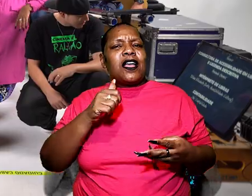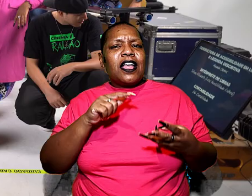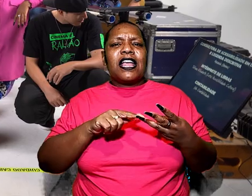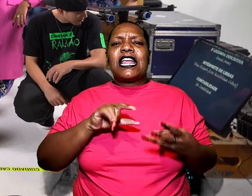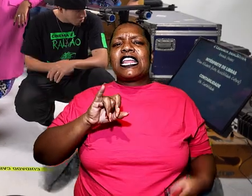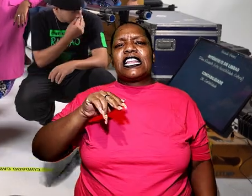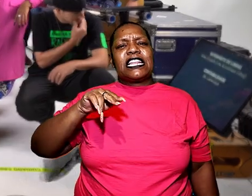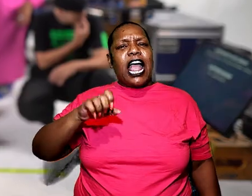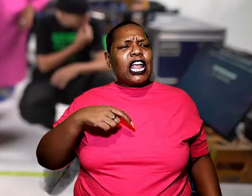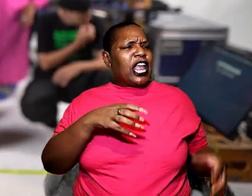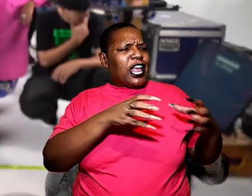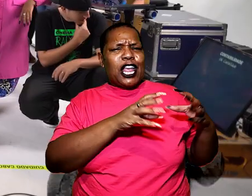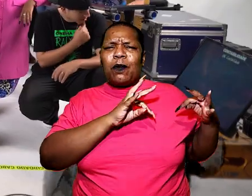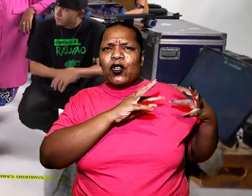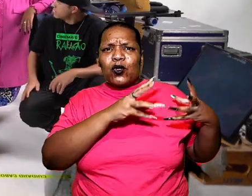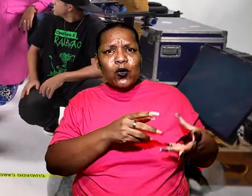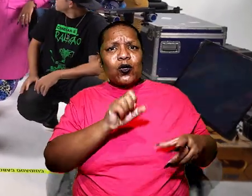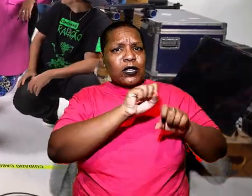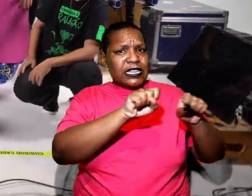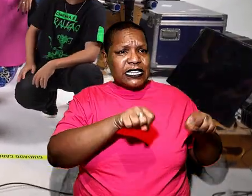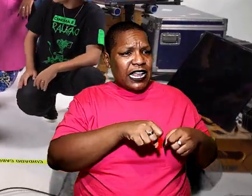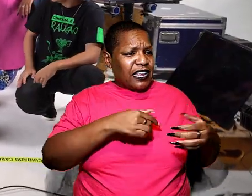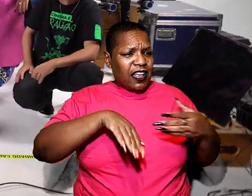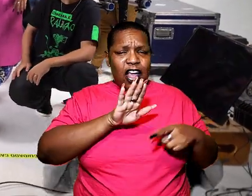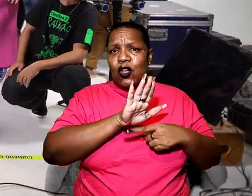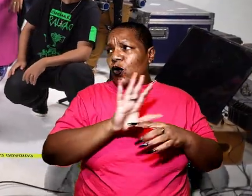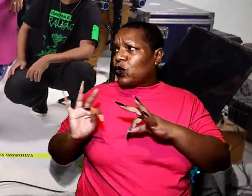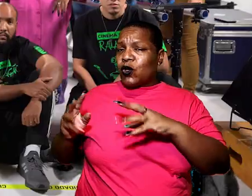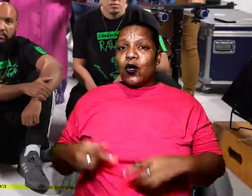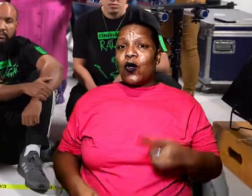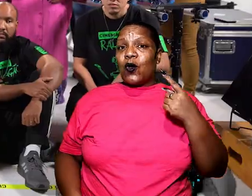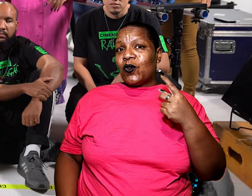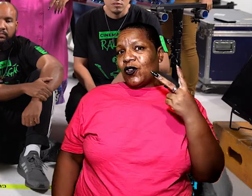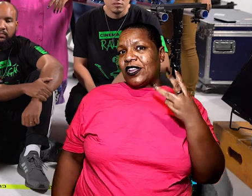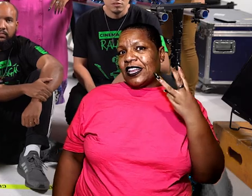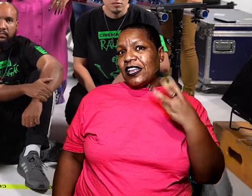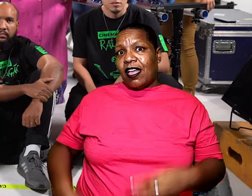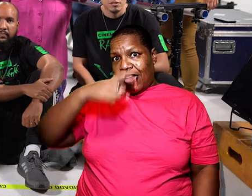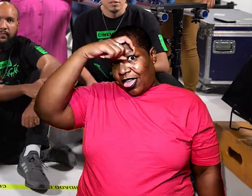Adriano, Isaac, seu Ailson, Carlos Gilson, da nossa assistência empresária, todo mundo aqui. Oh!